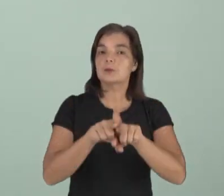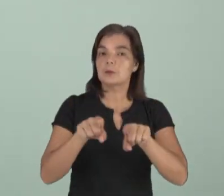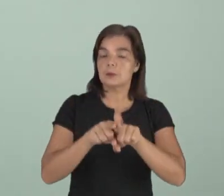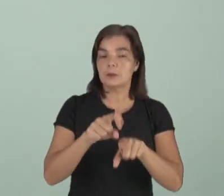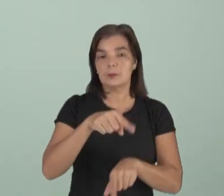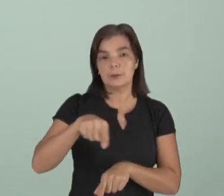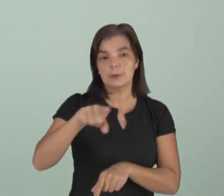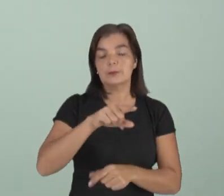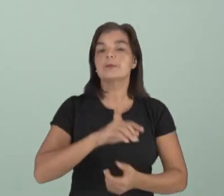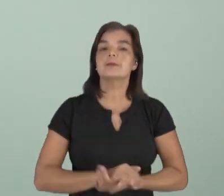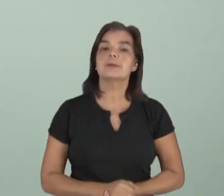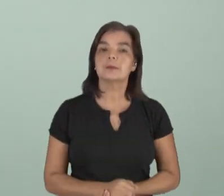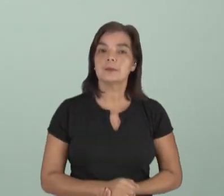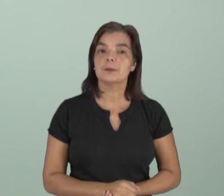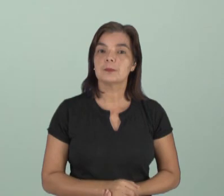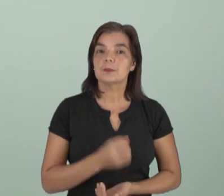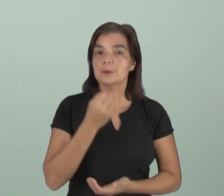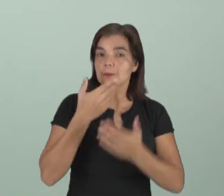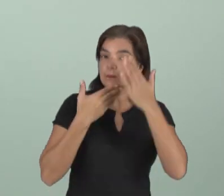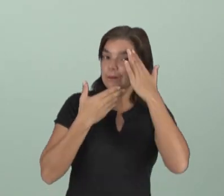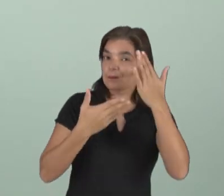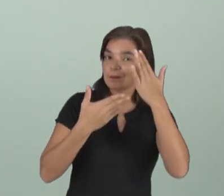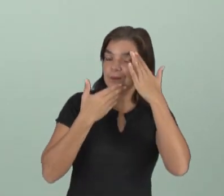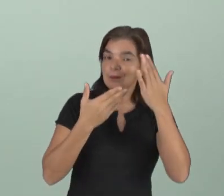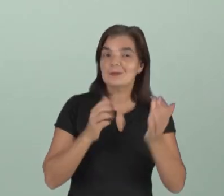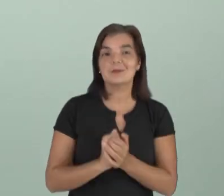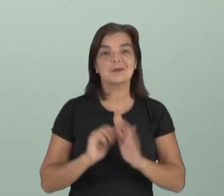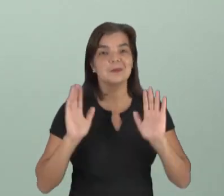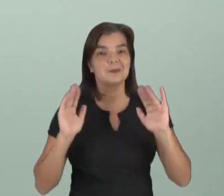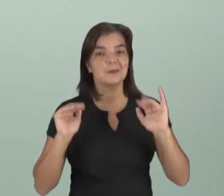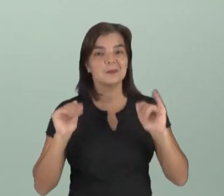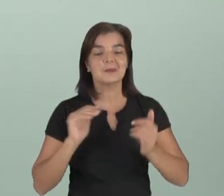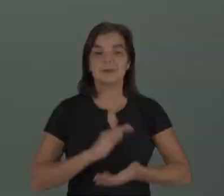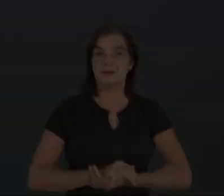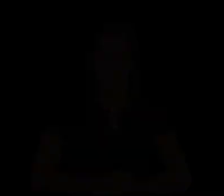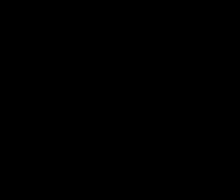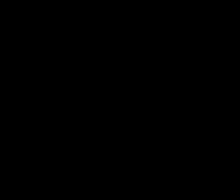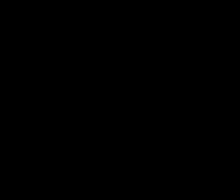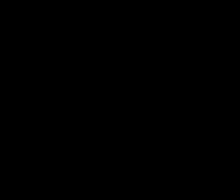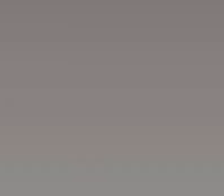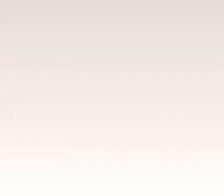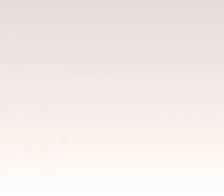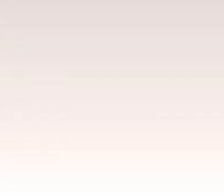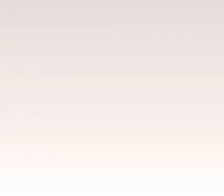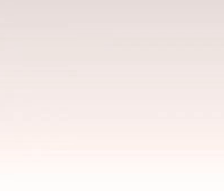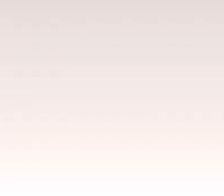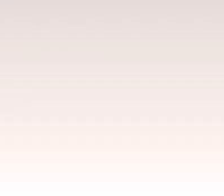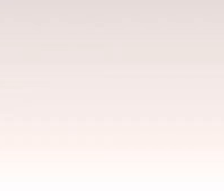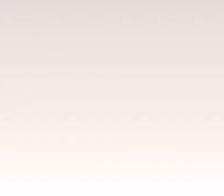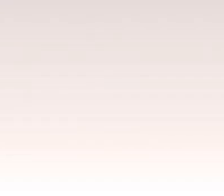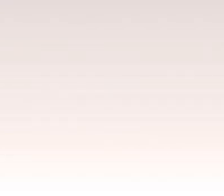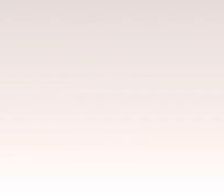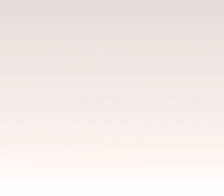conhecimento e aprendizado de vocês. Então, obrigado pela companhia e até a próxima aula.